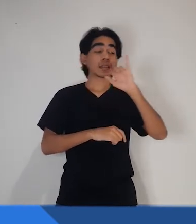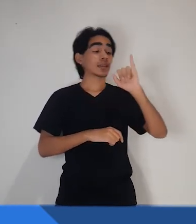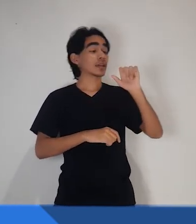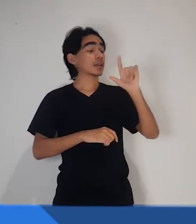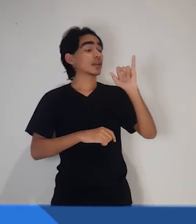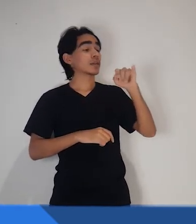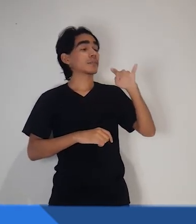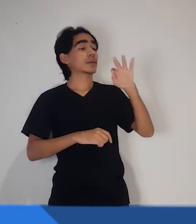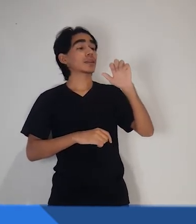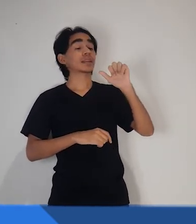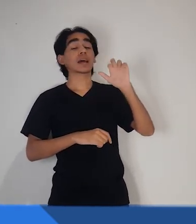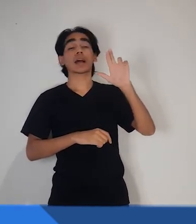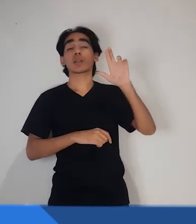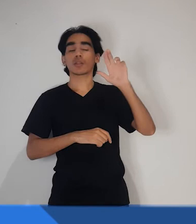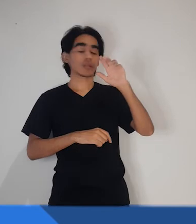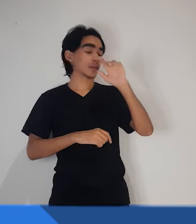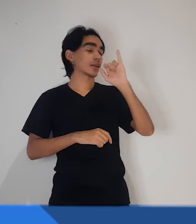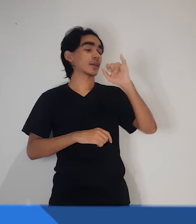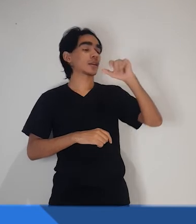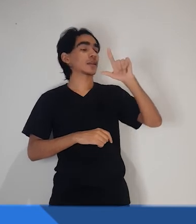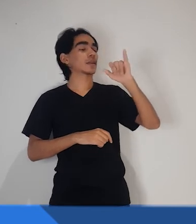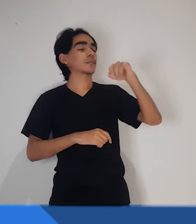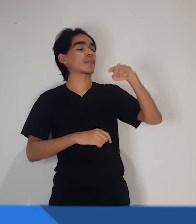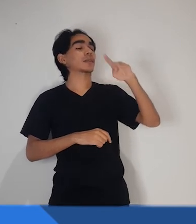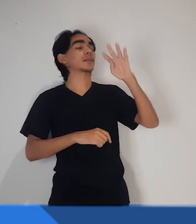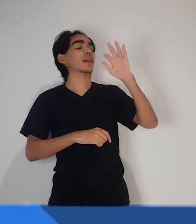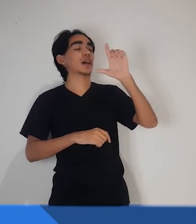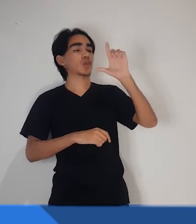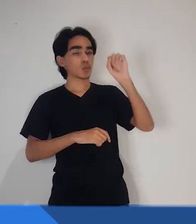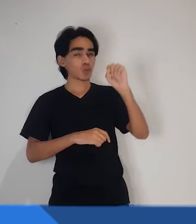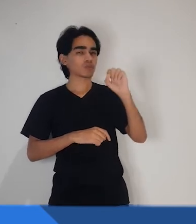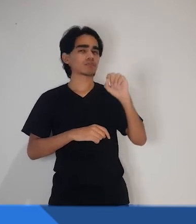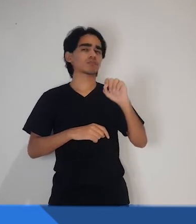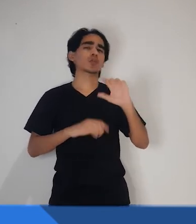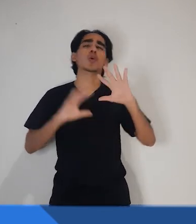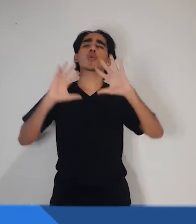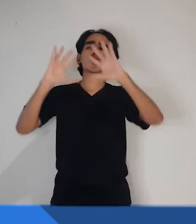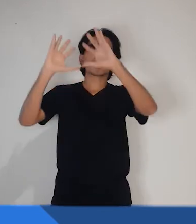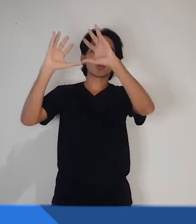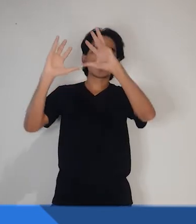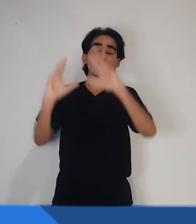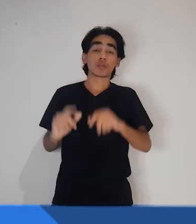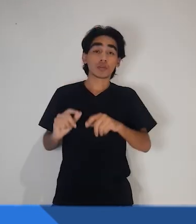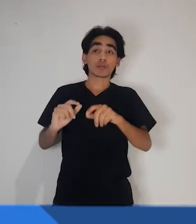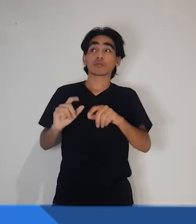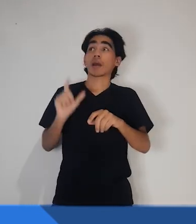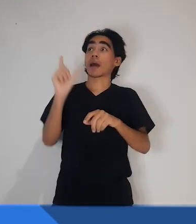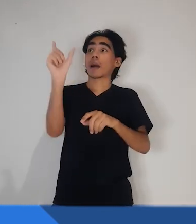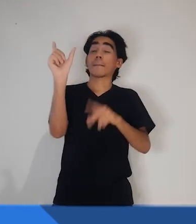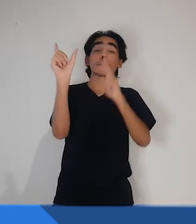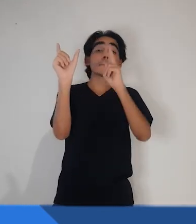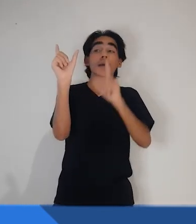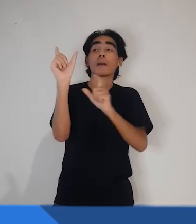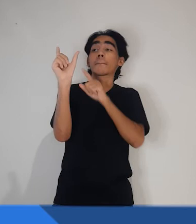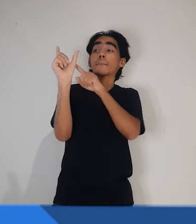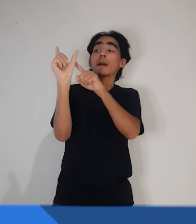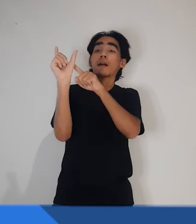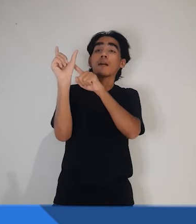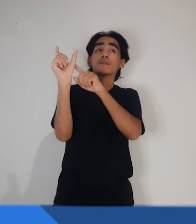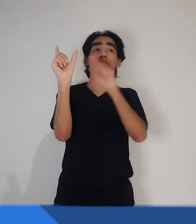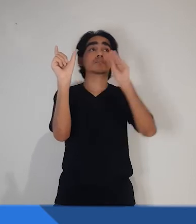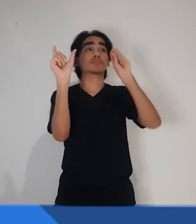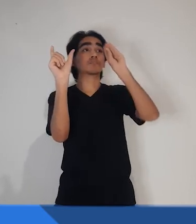ó, ilimitado. A gente seleciona para todos. Por quê? Porque o estudante pode usar a